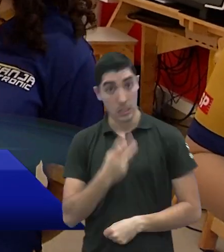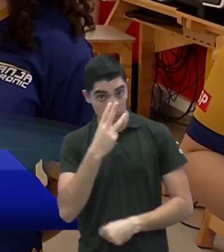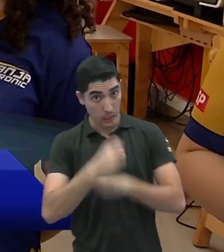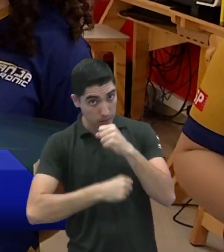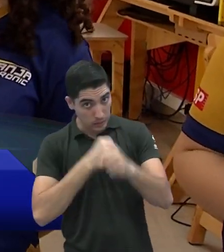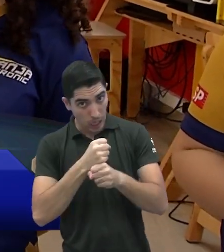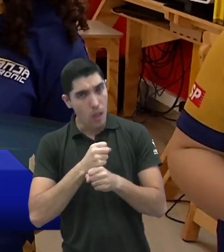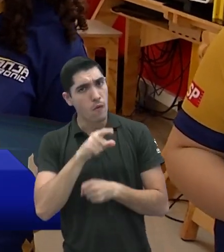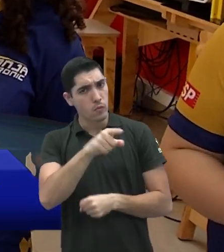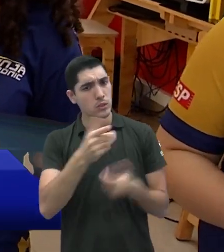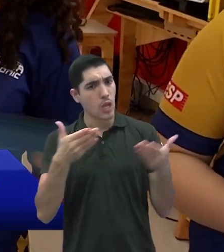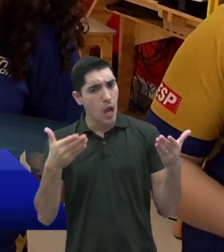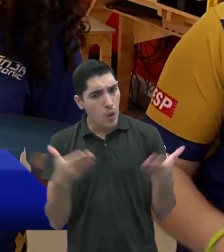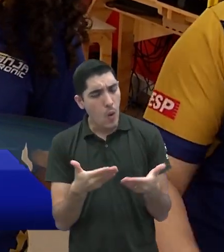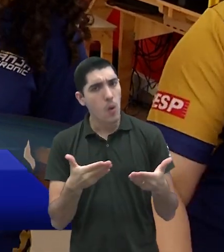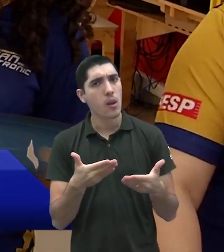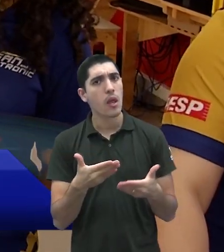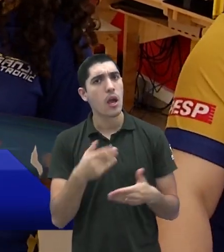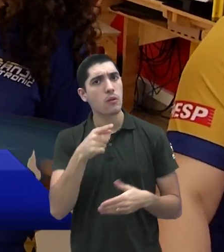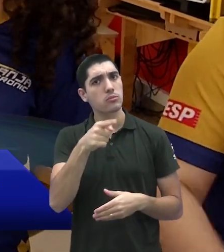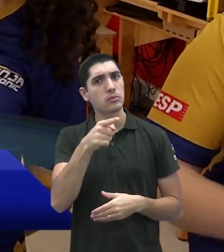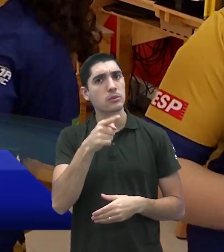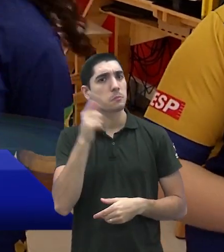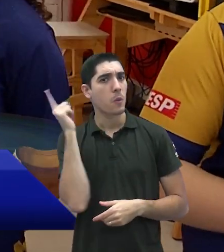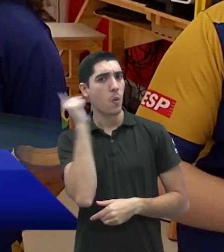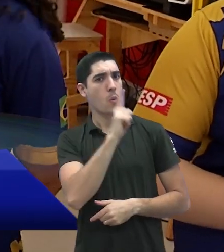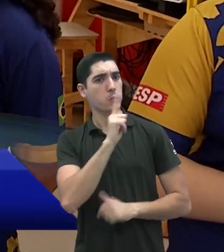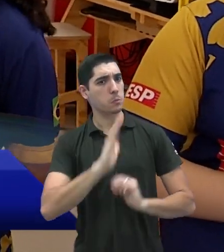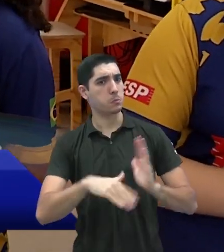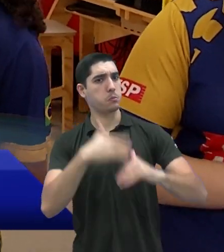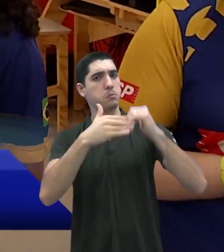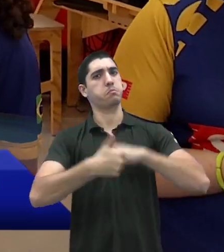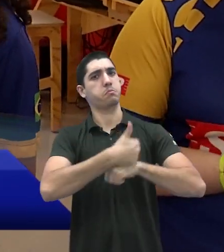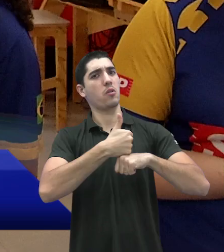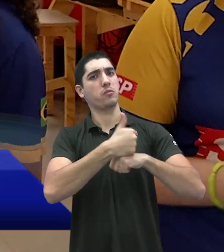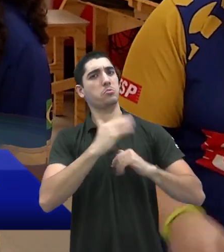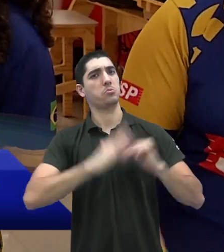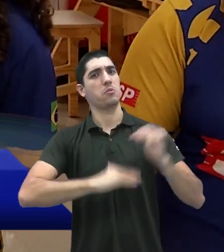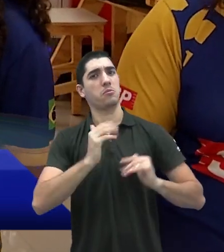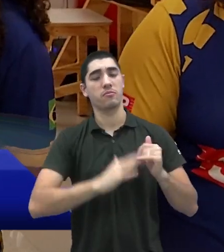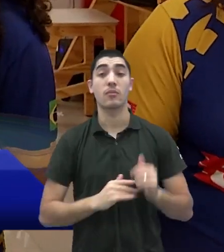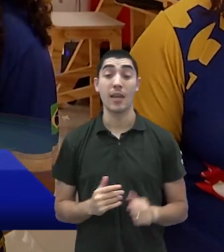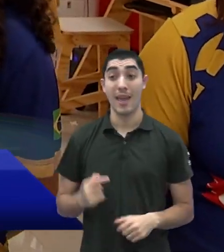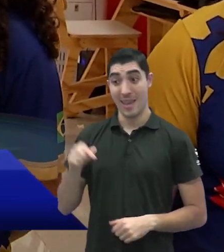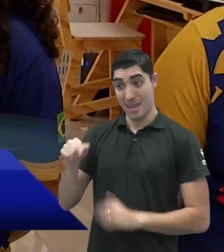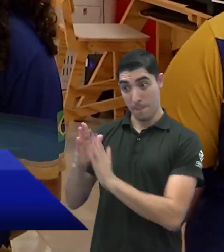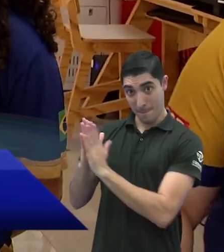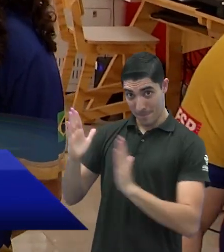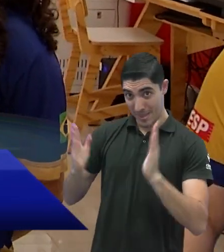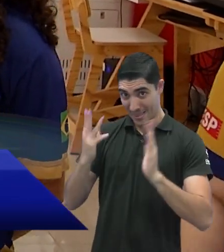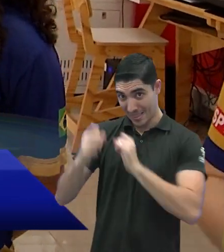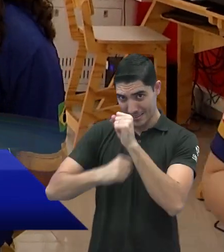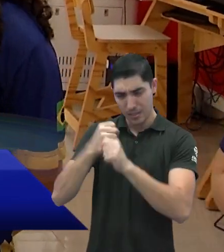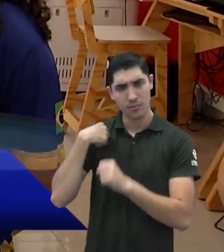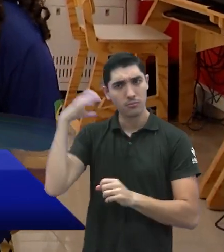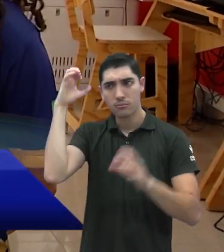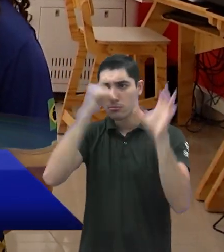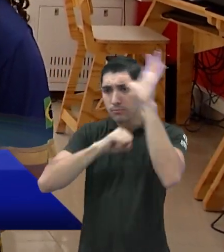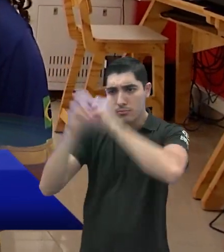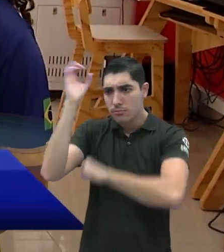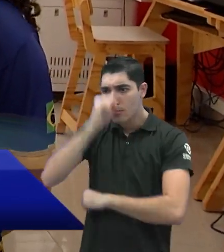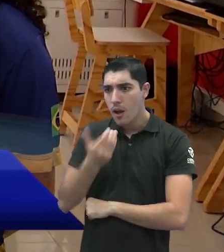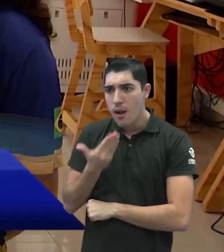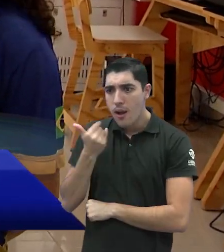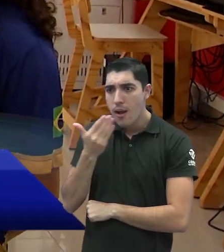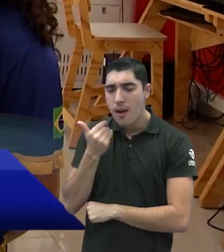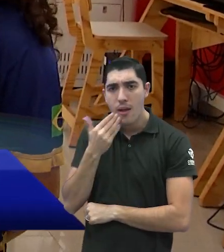Há 3 anos. Esses 3 anos te serviram de que maneira para o seu crescimento profissional, hein? Durante esses 3